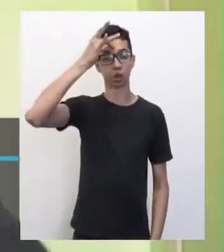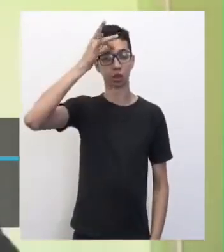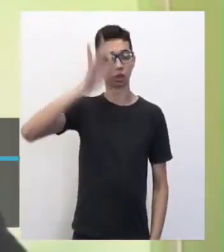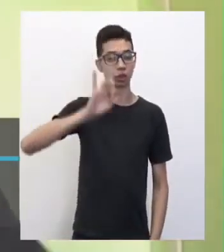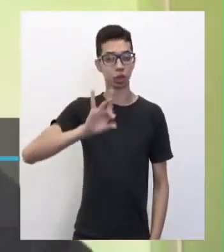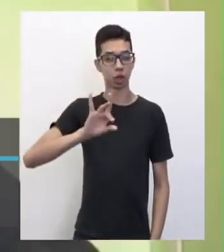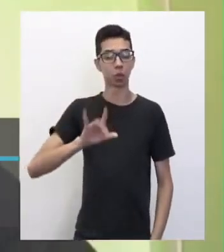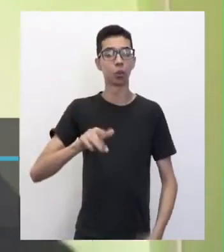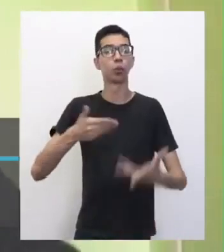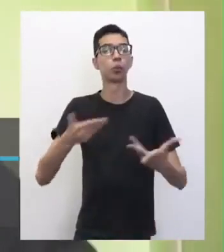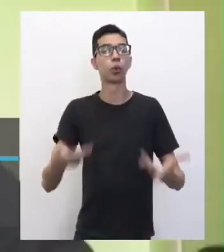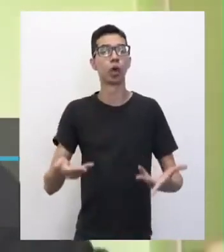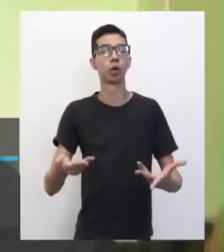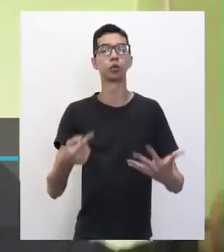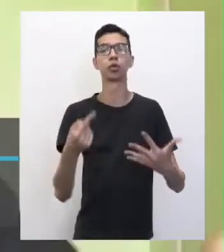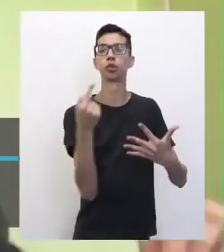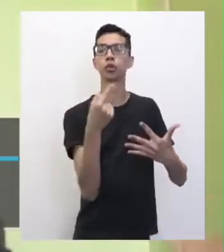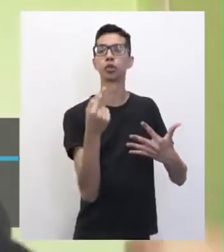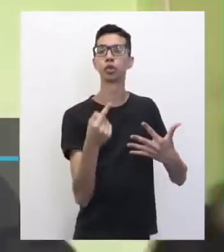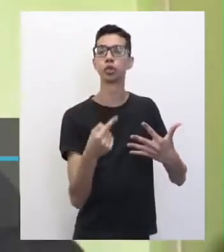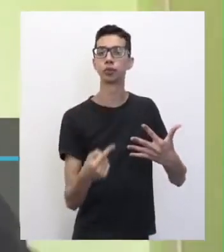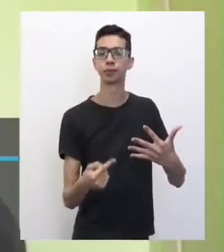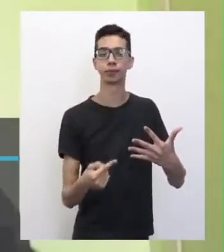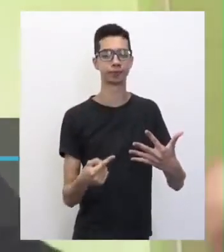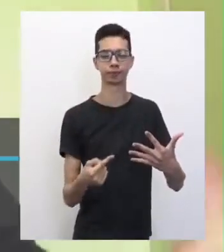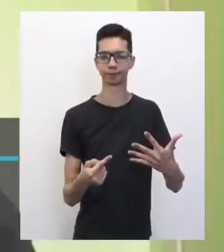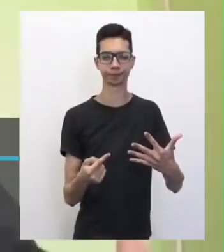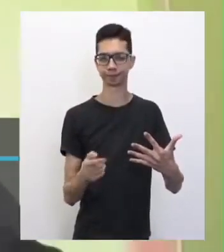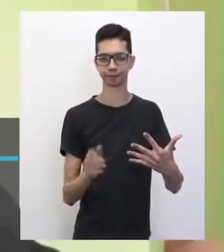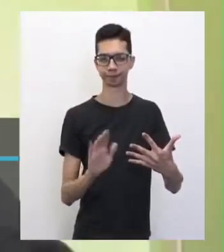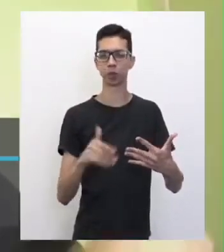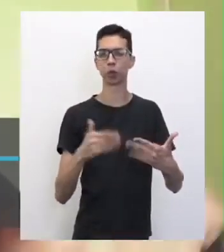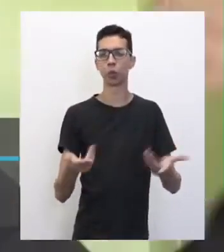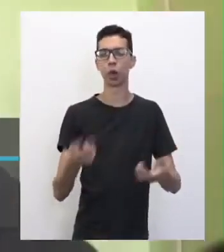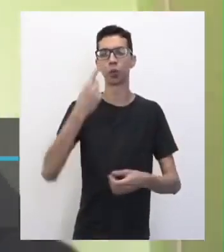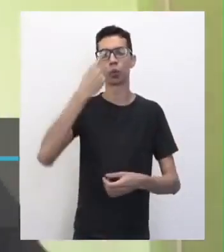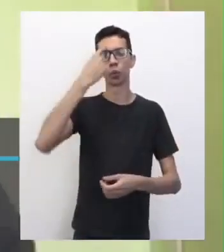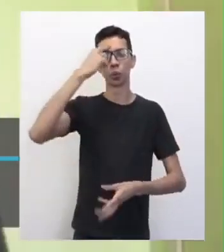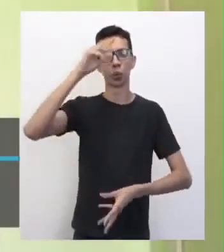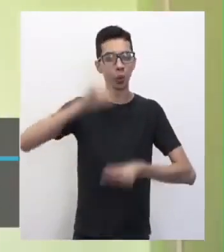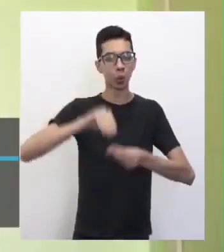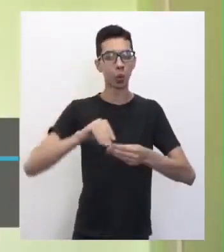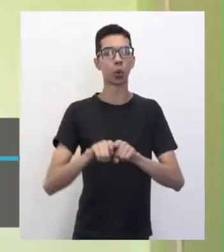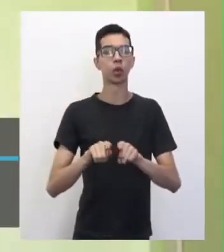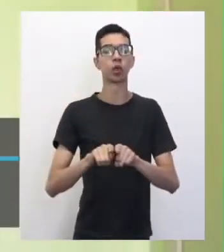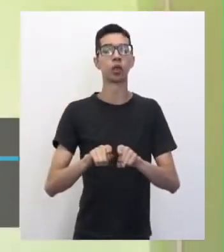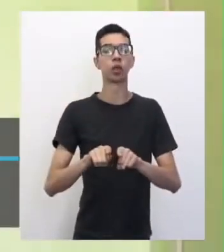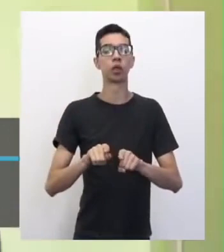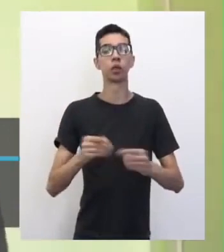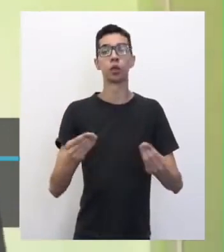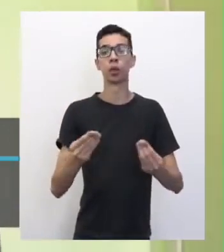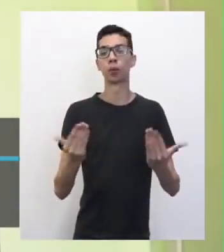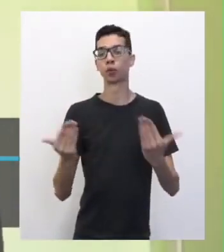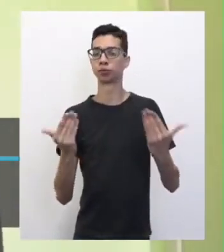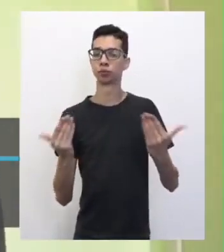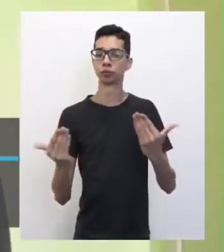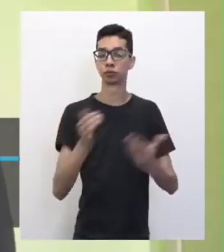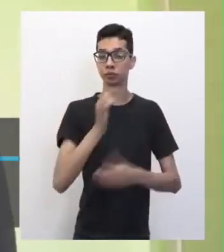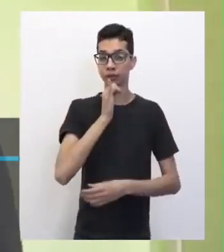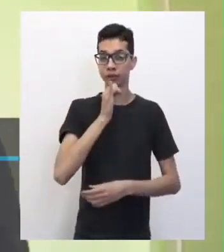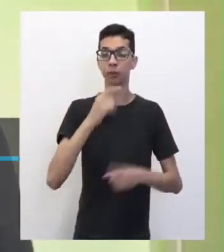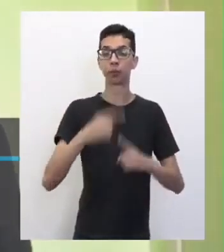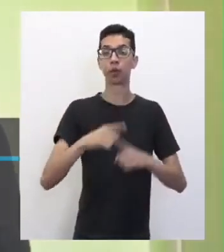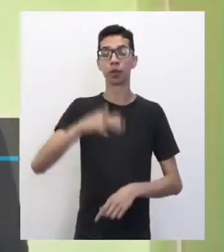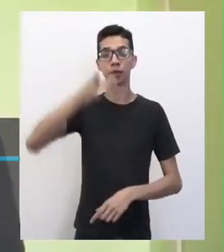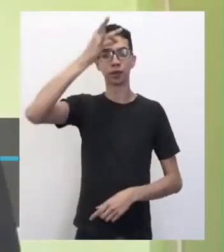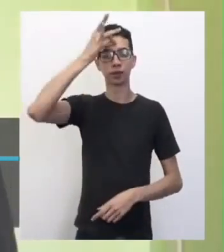os marcadores de cada tipo, quais são os marcadores de conclusão, os marcadores de contraste, enfim. Porque quando a gente decora